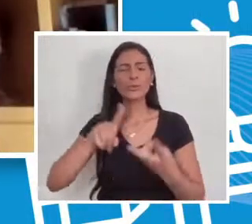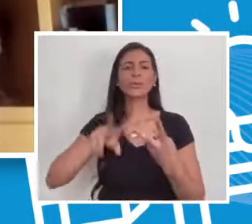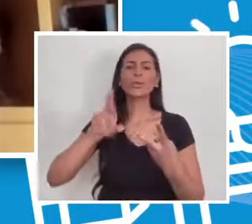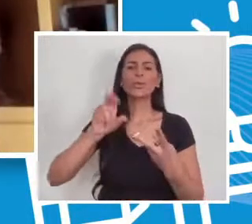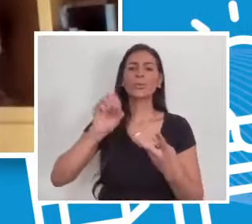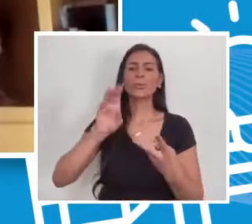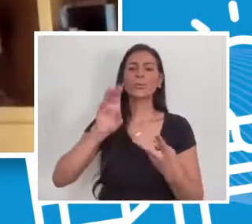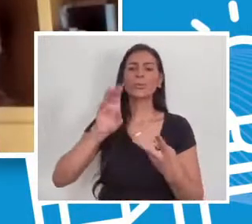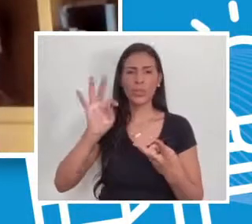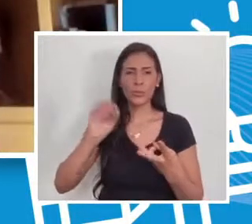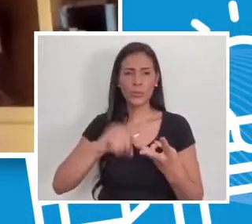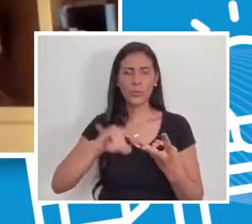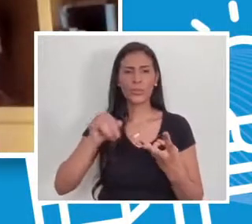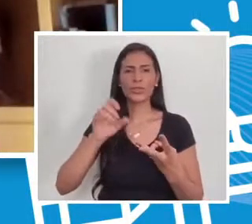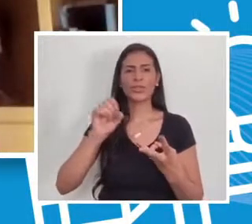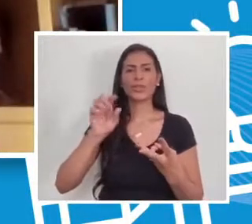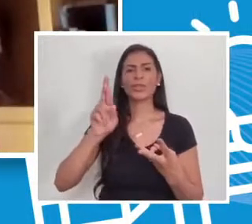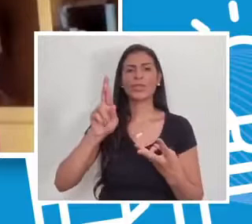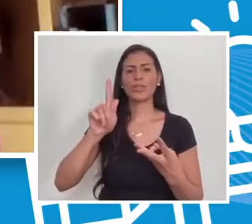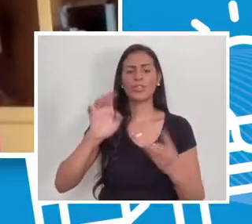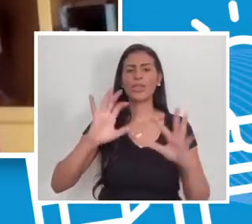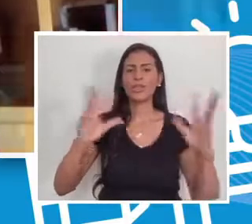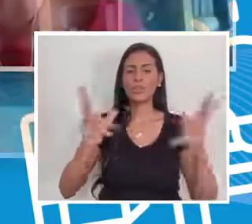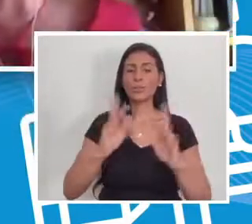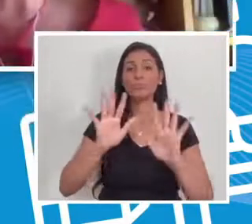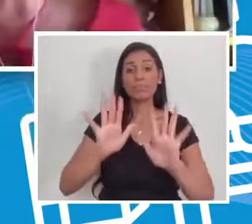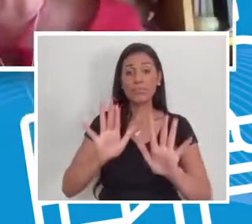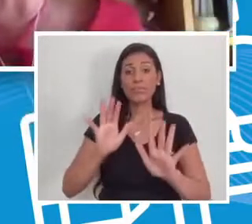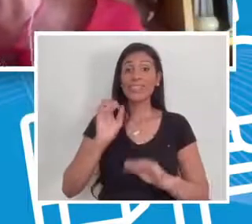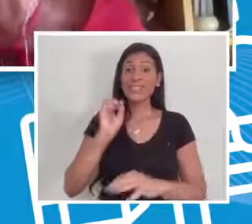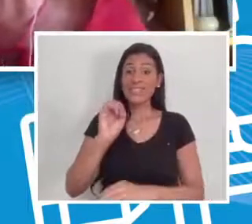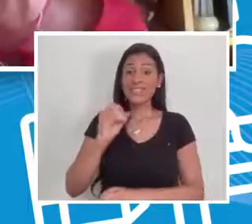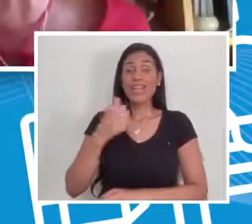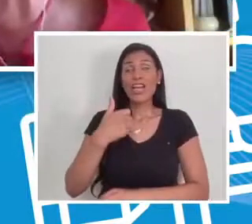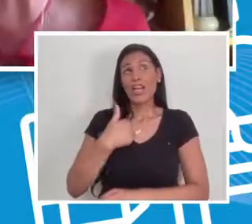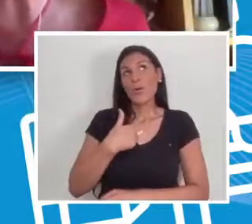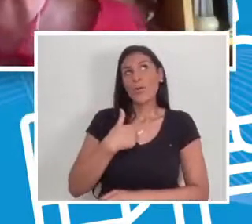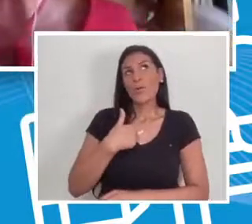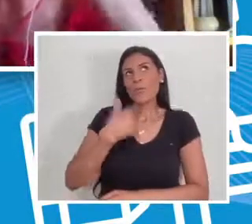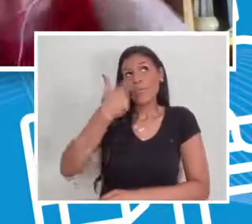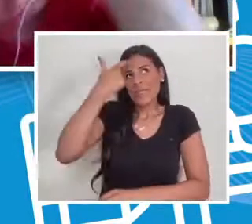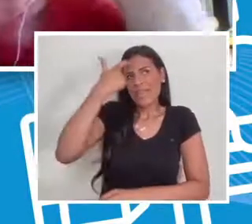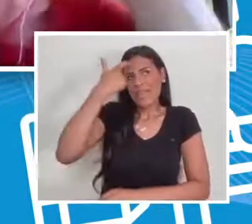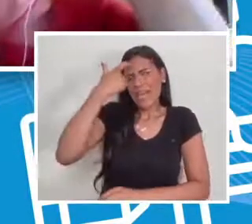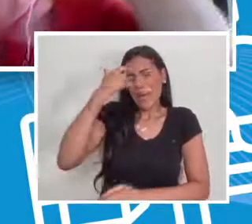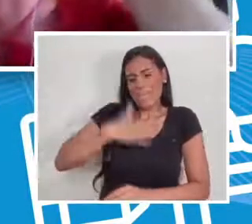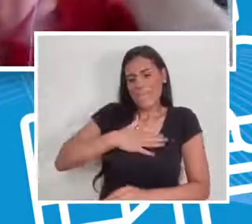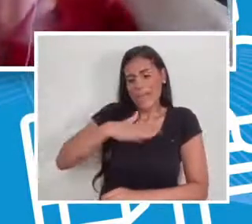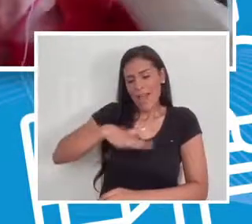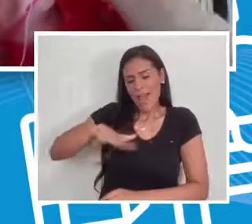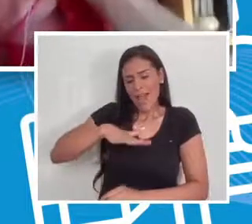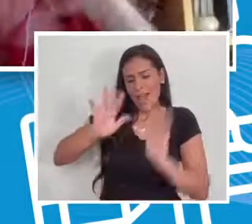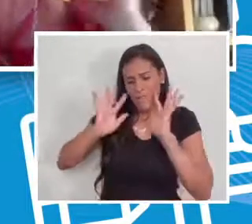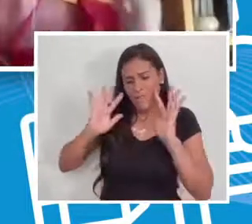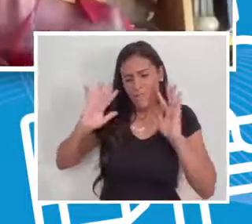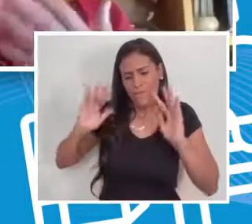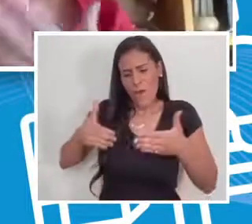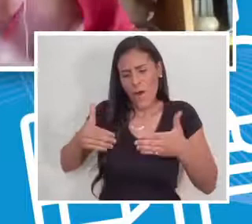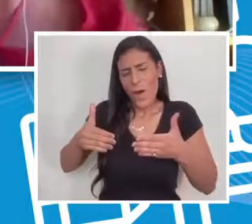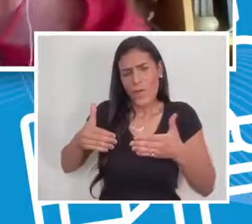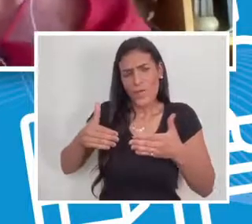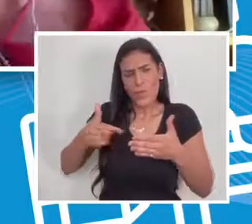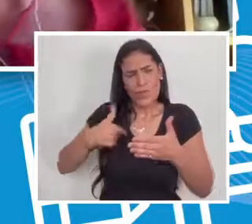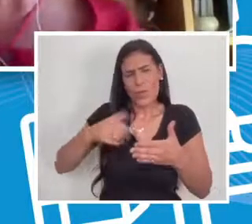apaixonado, eu ia dizer que era matemática, né, Maria Júlia? Vamos combinar que eles todos precisam aprender matemática, né? Mas como